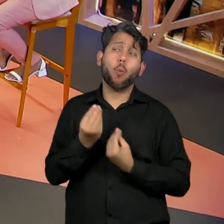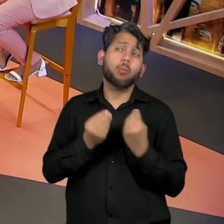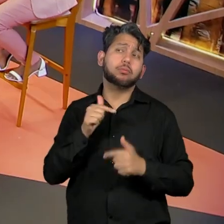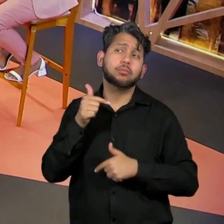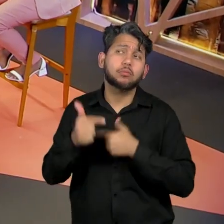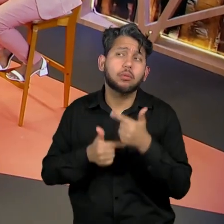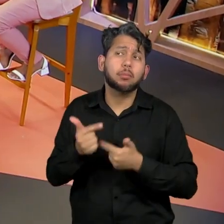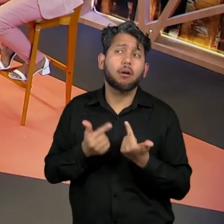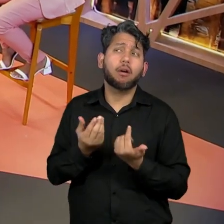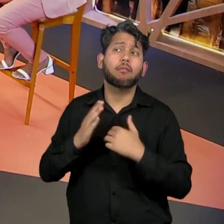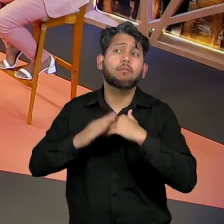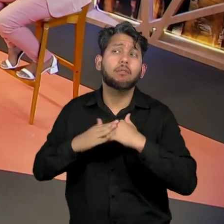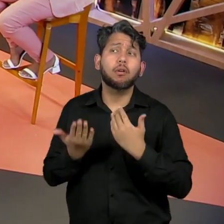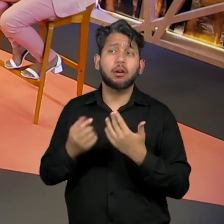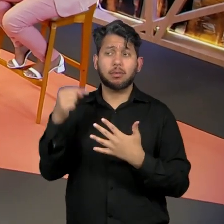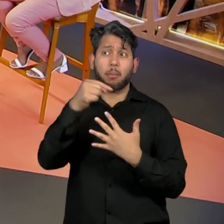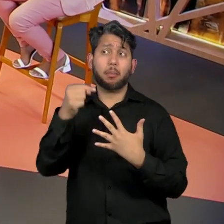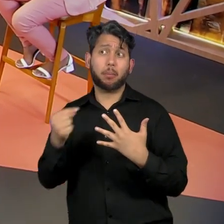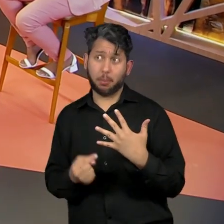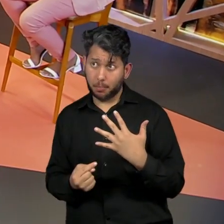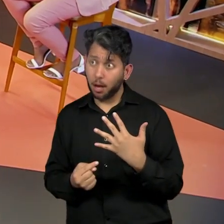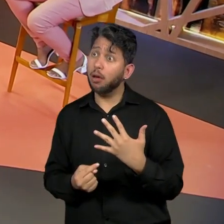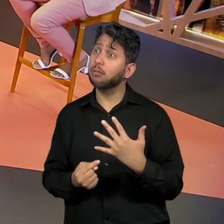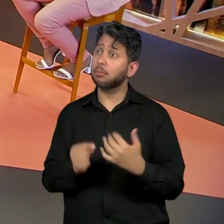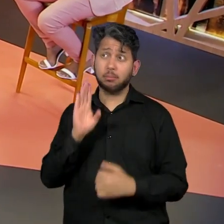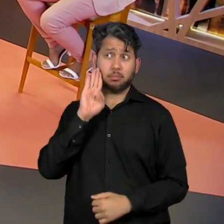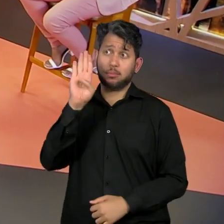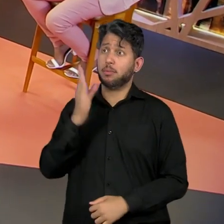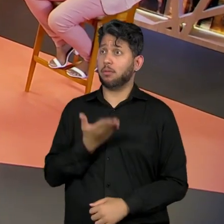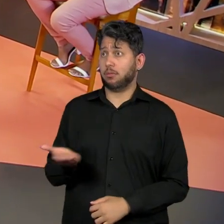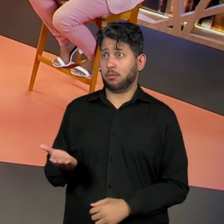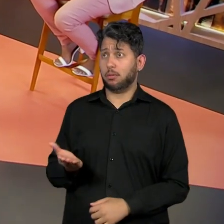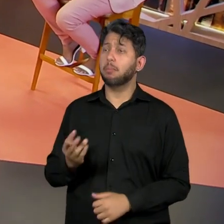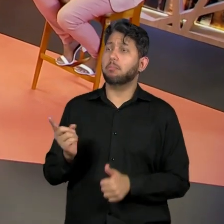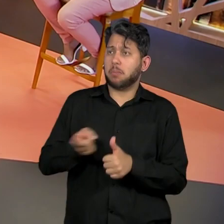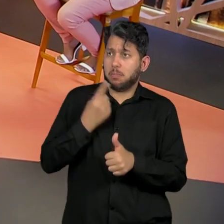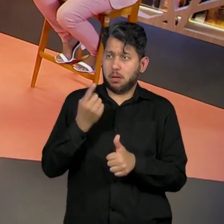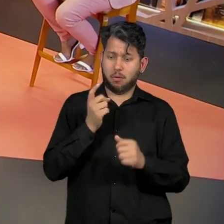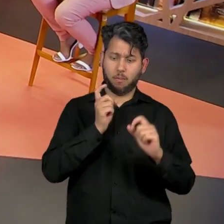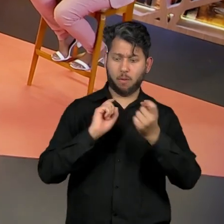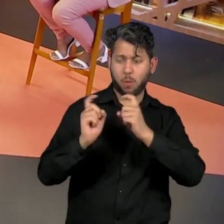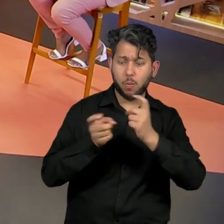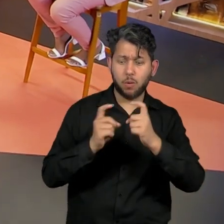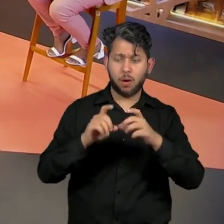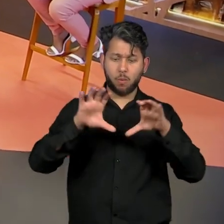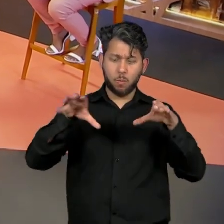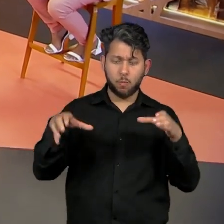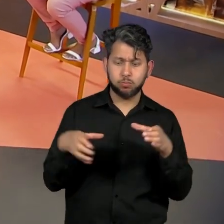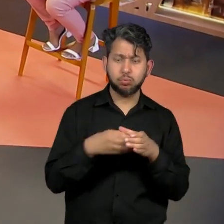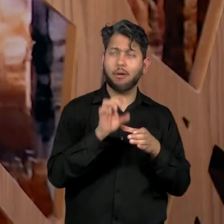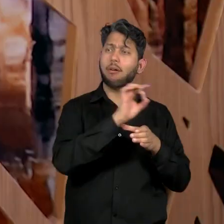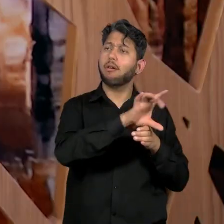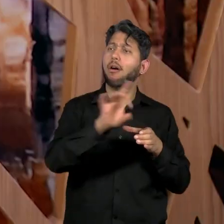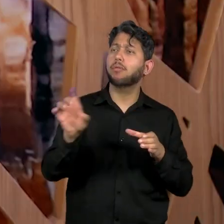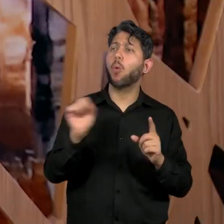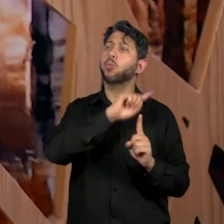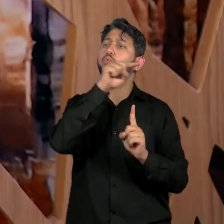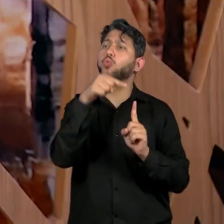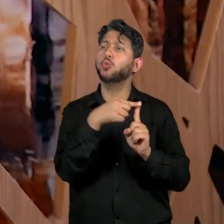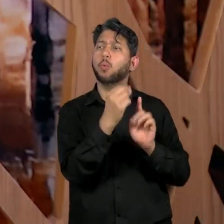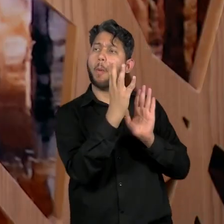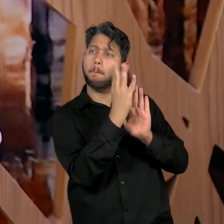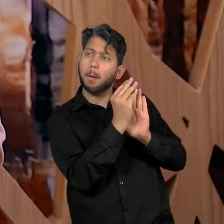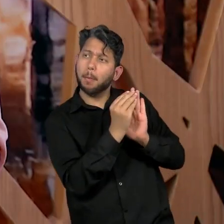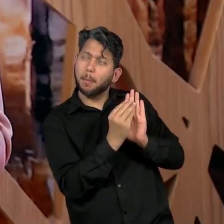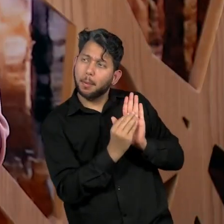atuar, então já é o primeiro passo, é se organizar, realizar uma reunião, definir quais são as metas e como é que vai acontecer